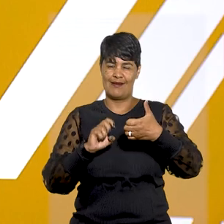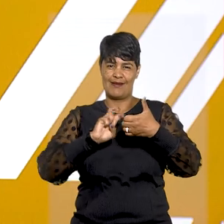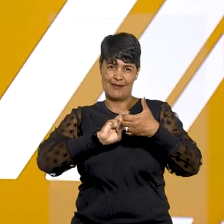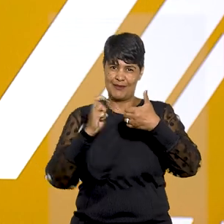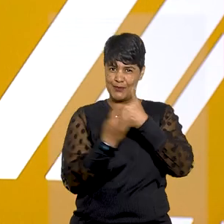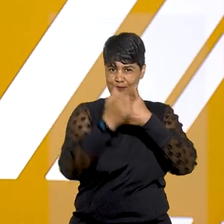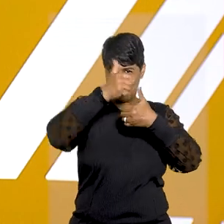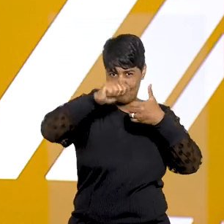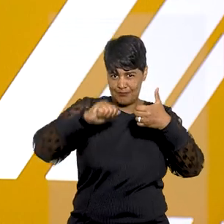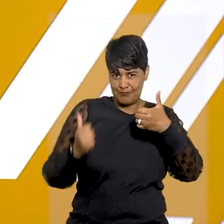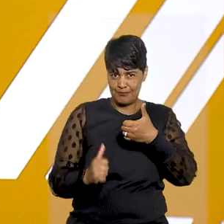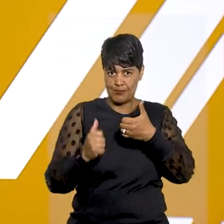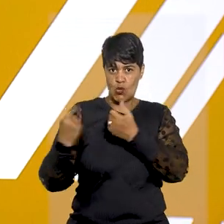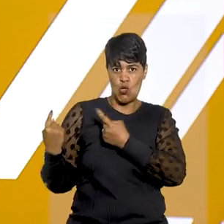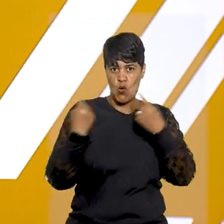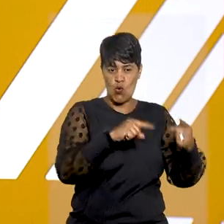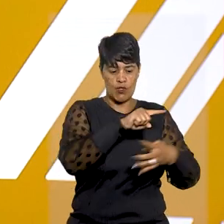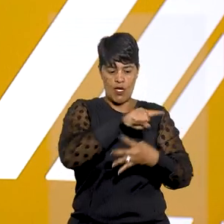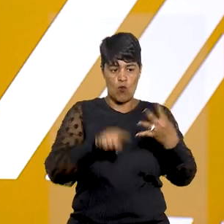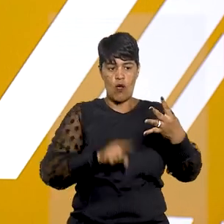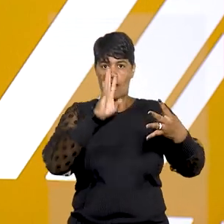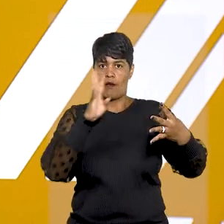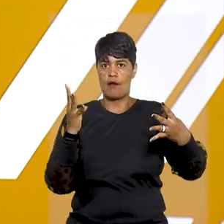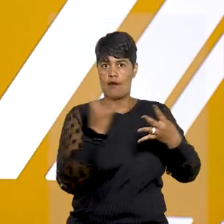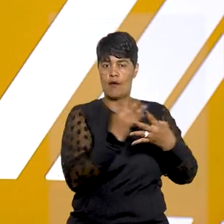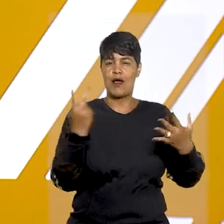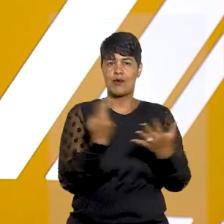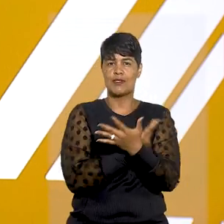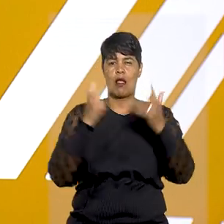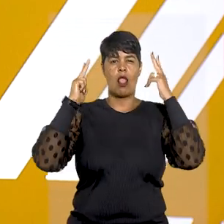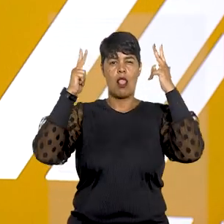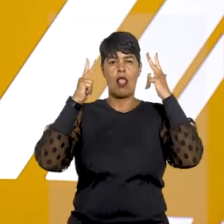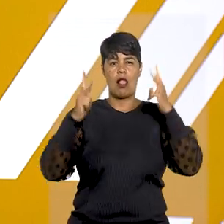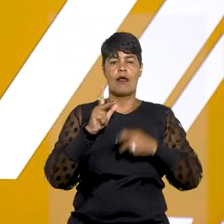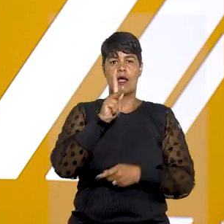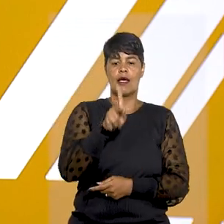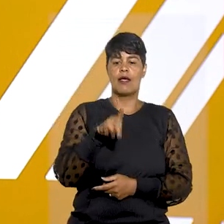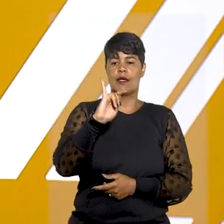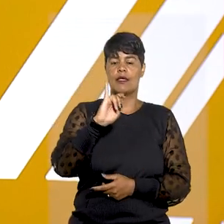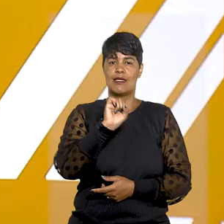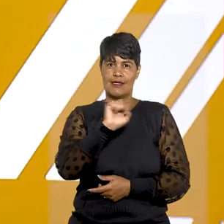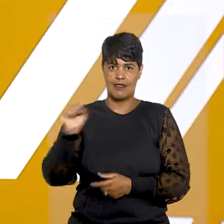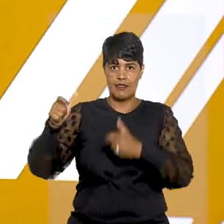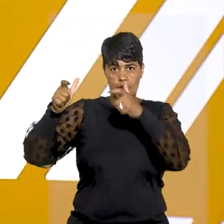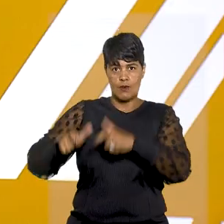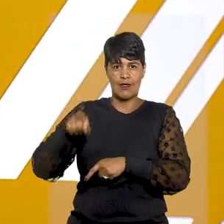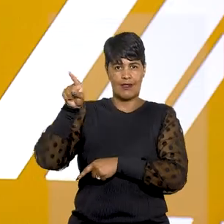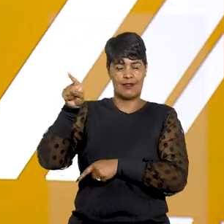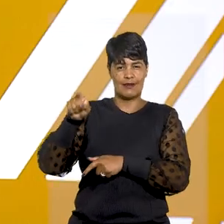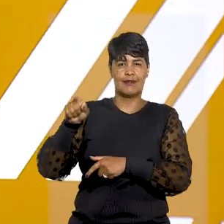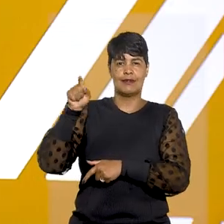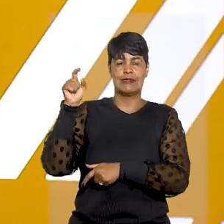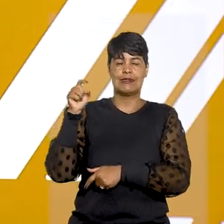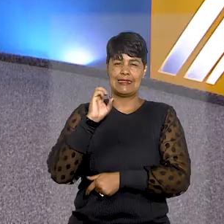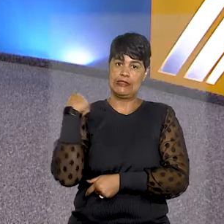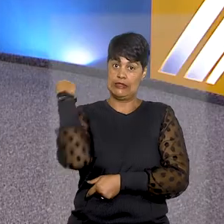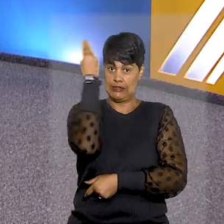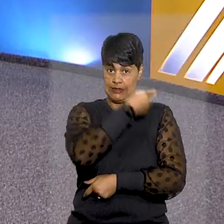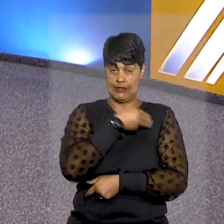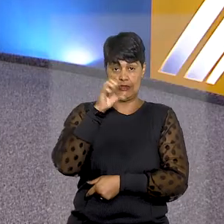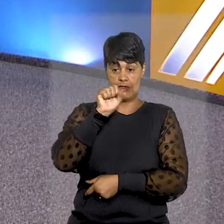Júri que condenou os quatro acusados pela tragédia da Boate Kiss no município Gaúcho de Santa Maria